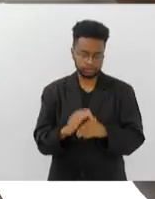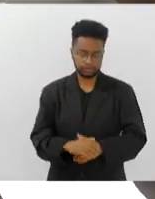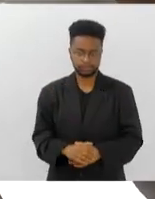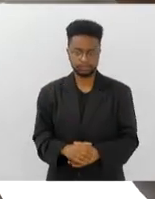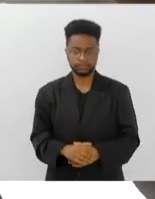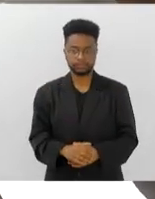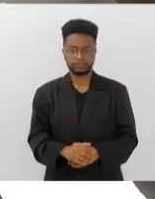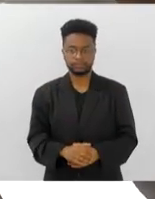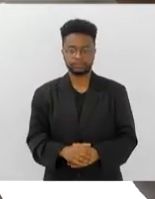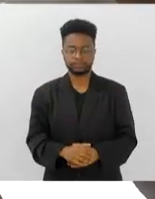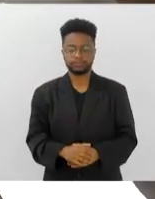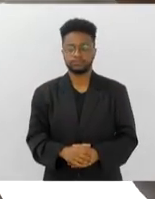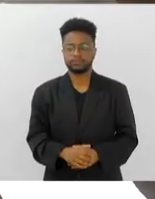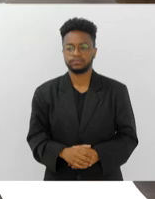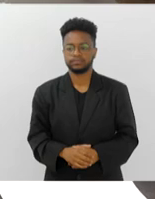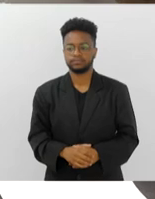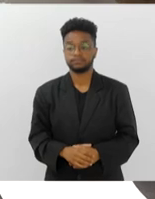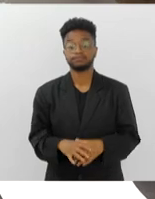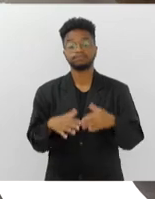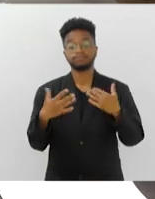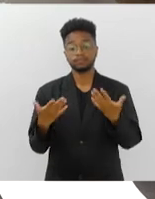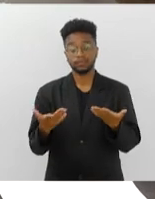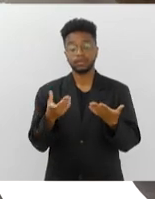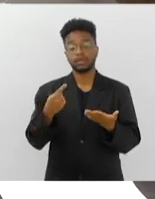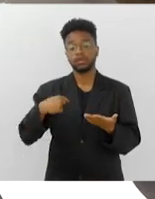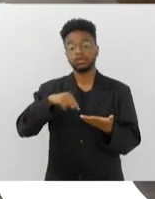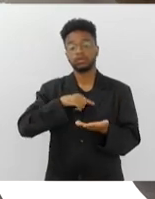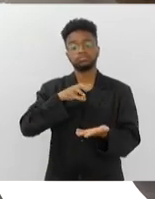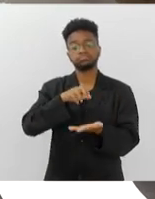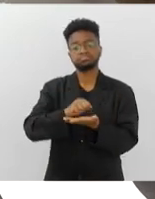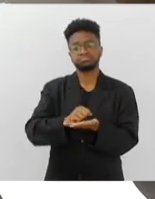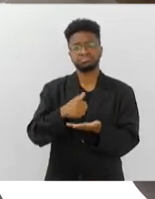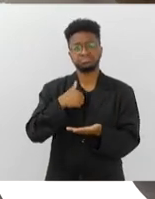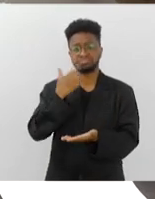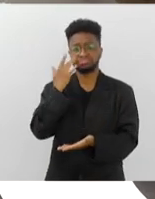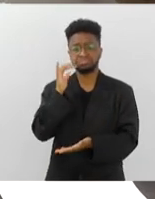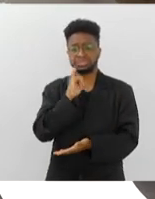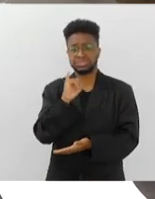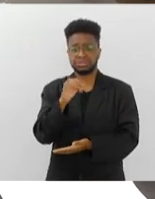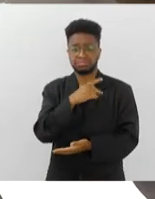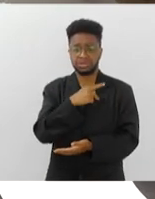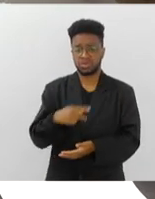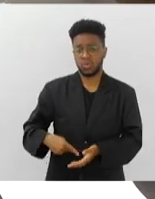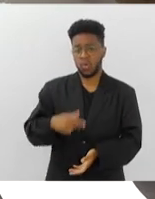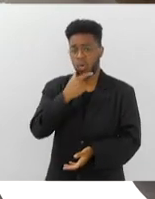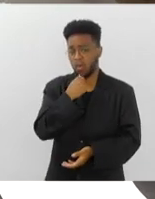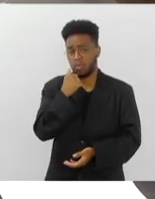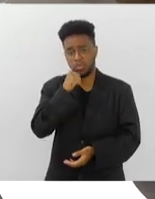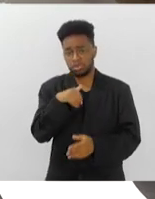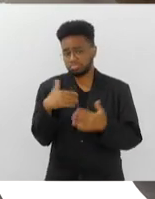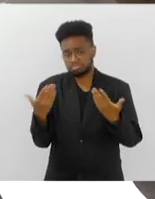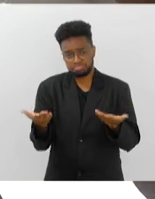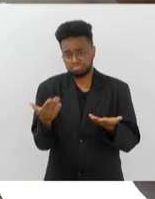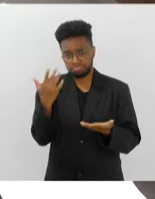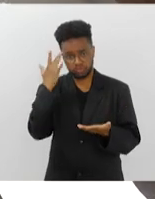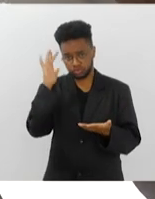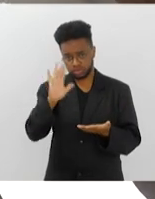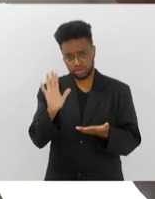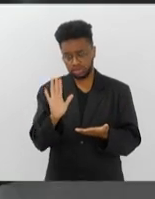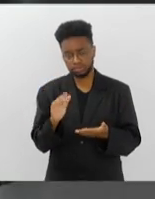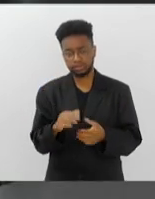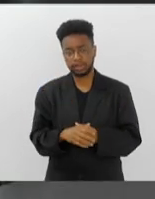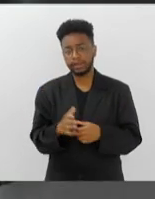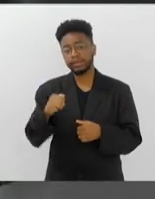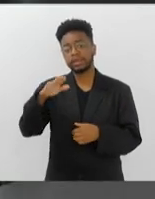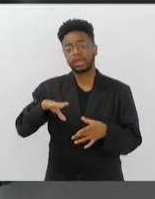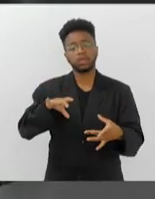Inexorável. Então, fique consignado, eu não sei nem se é presidente, se é homem, se é mulher, mas não sei a quem está ligado